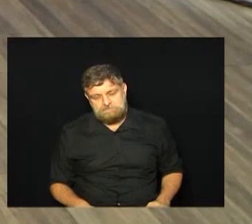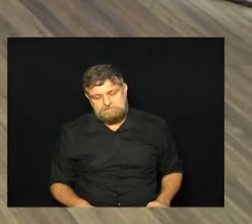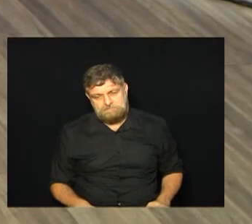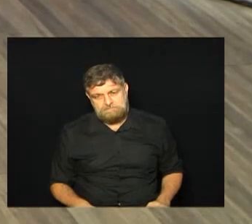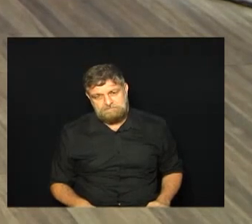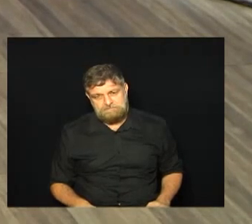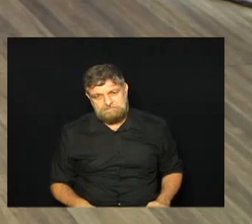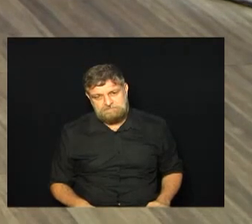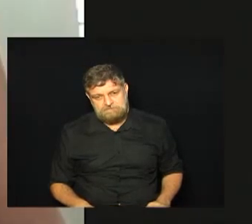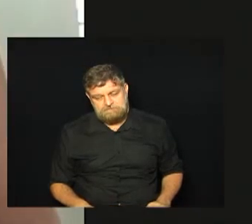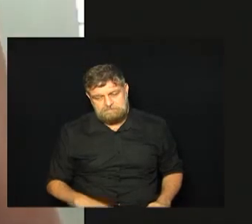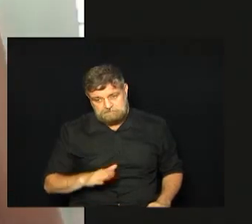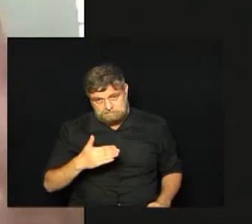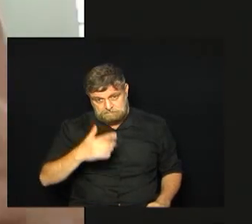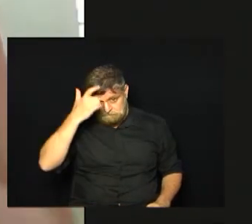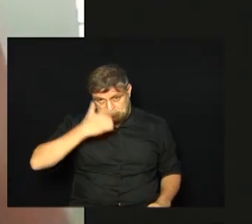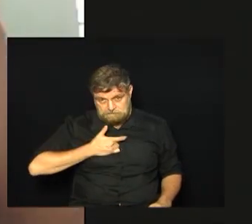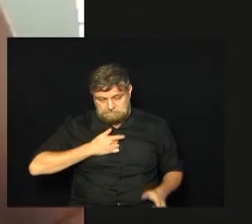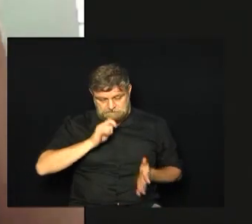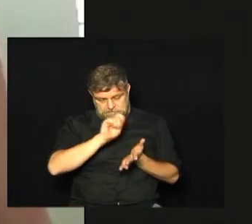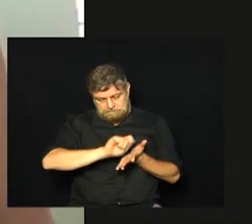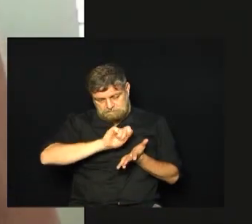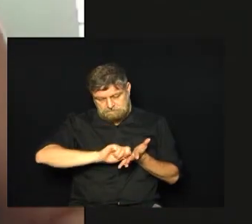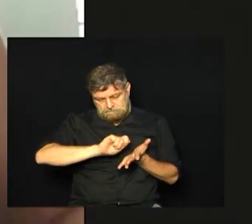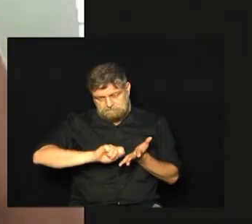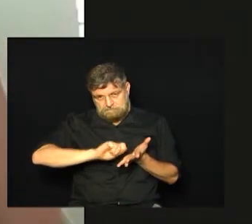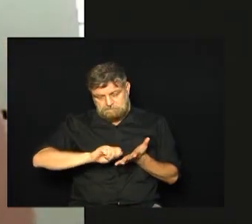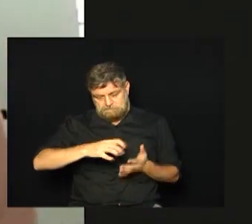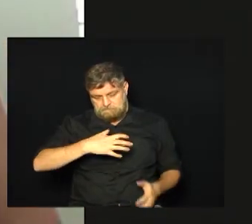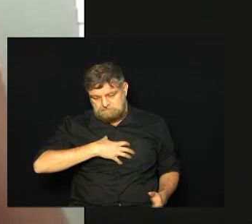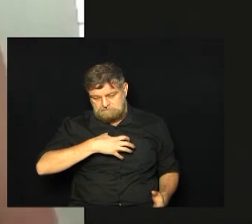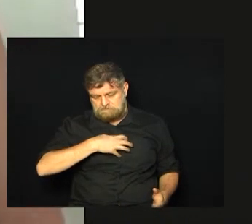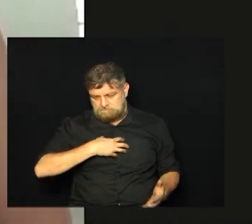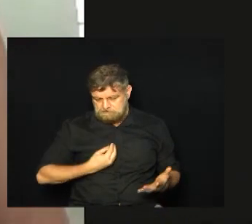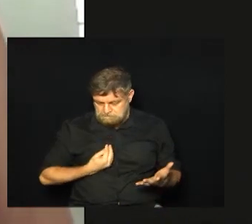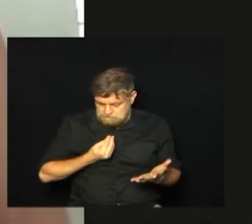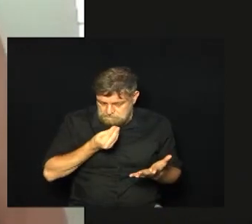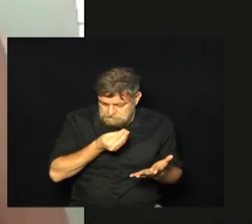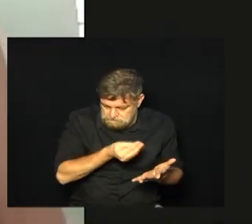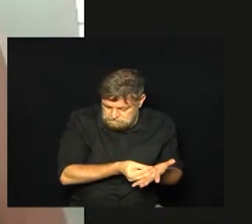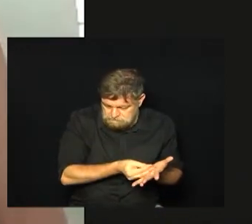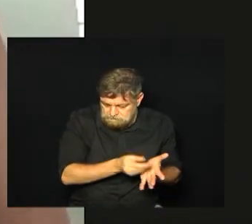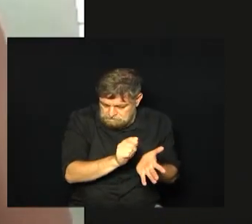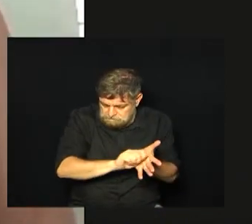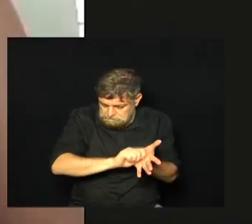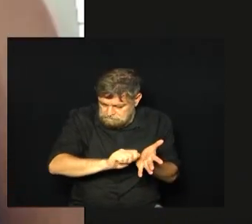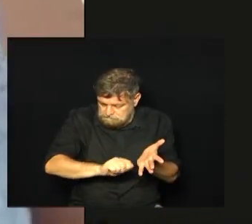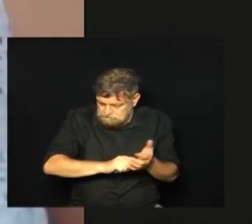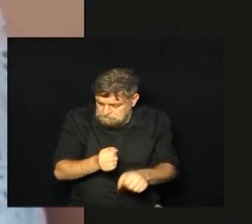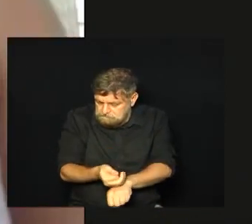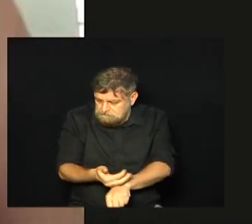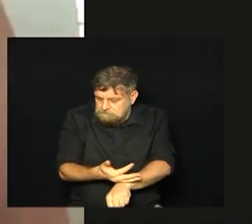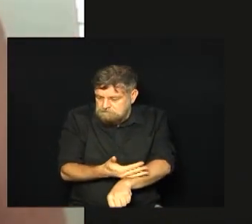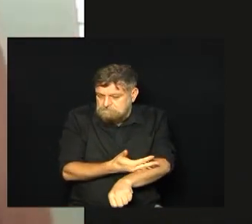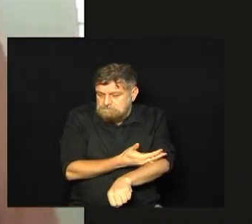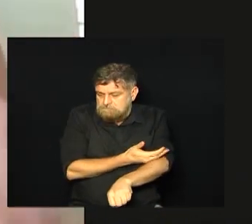Olha, quando eu estou escrevendo, eu coloco toda a emoção que eu puder. Eu ponho para